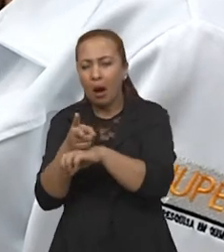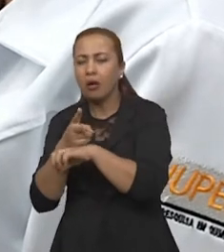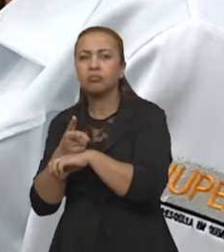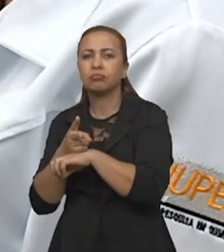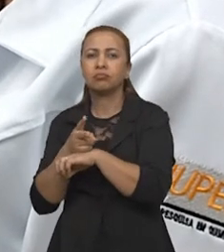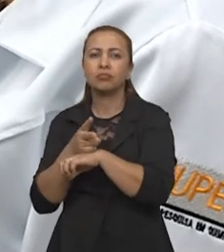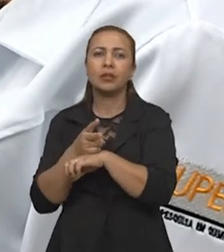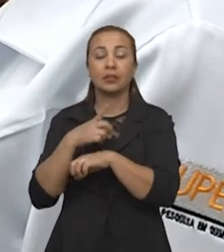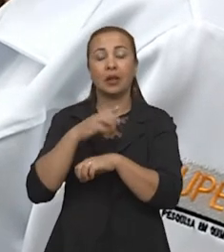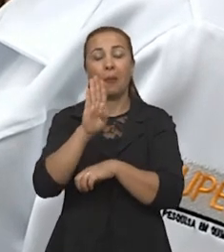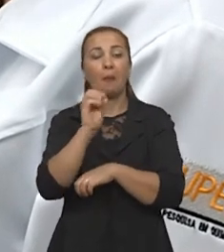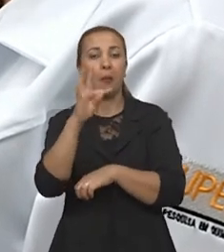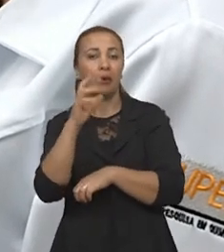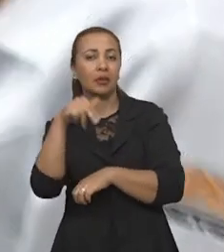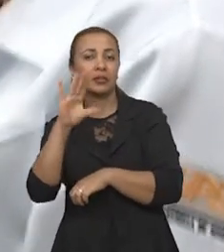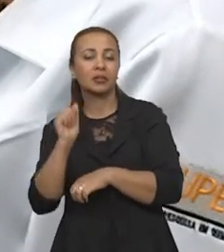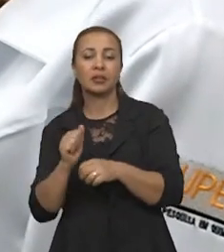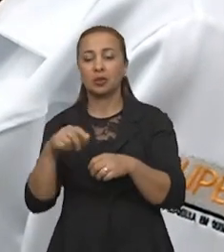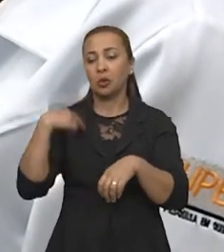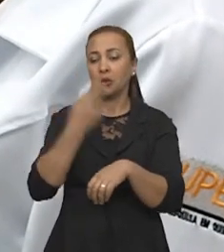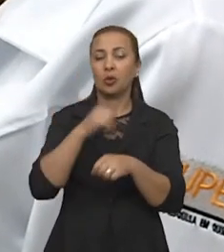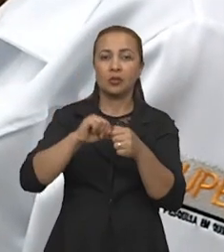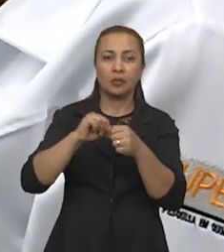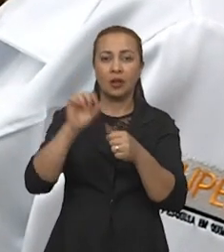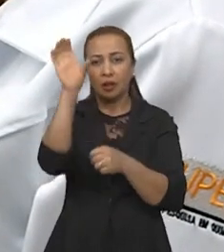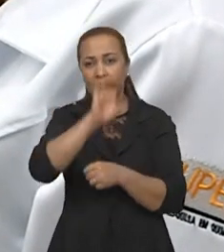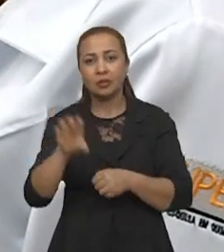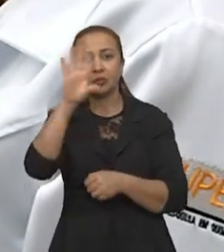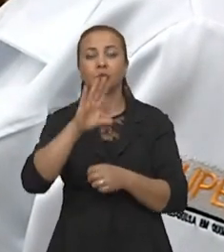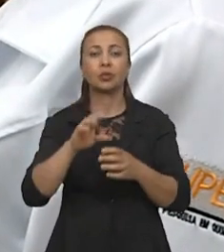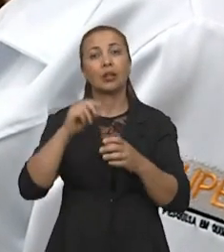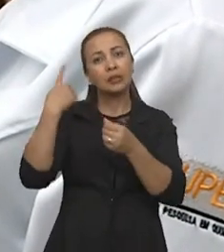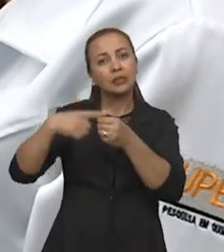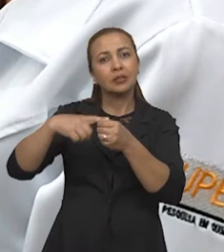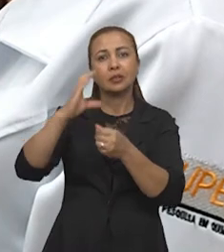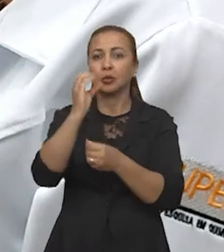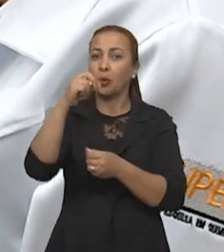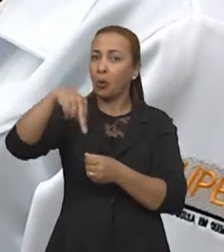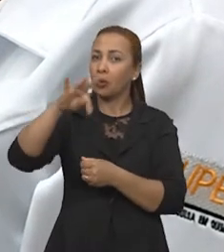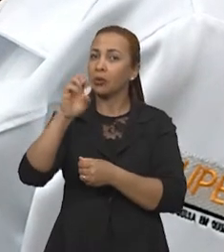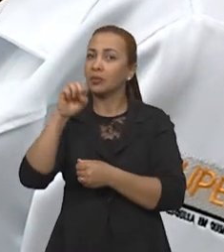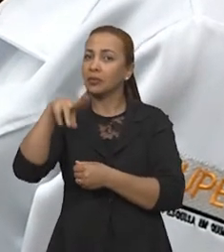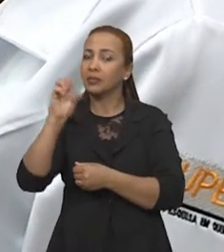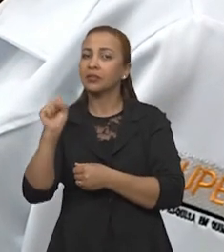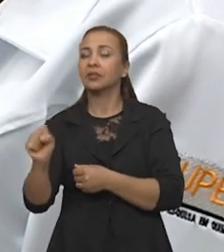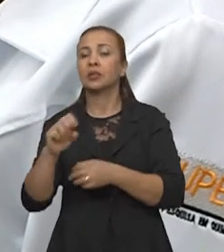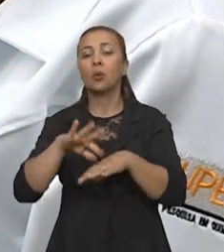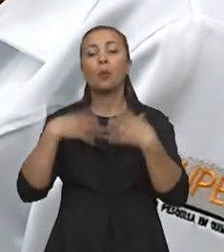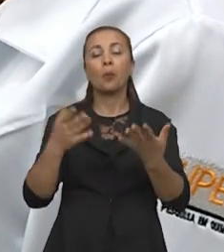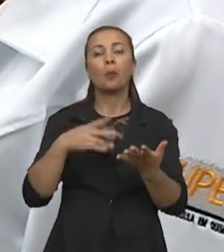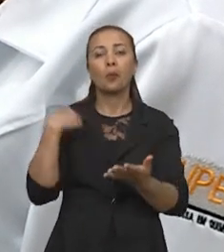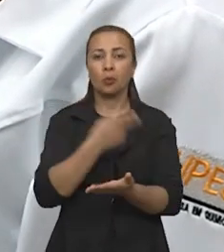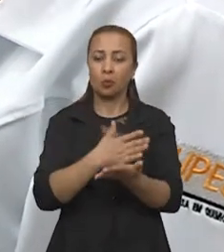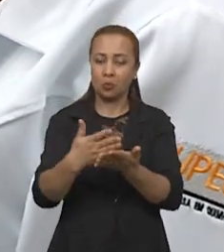levantamento etnobotânico que nós fizemos na região de Contendas do Sincorá, logo quando